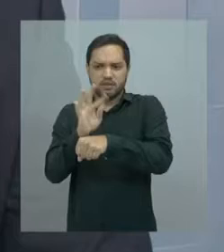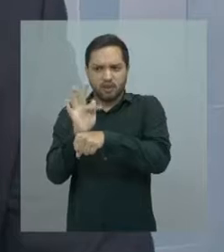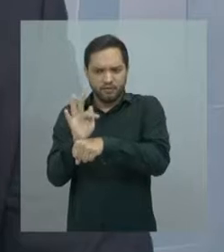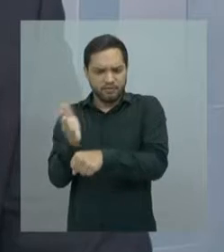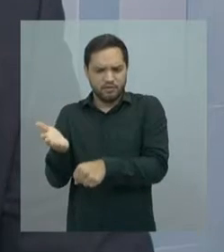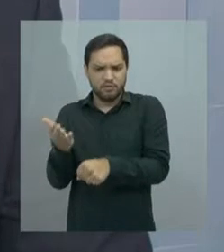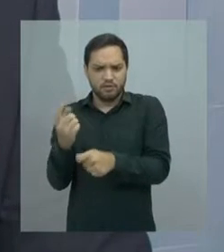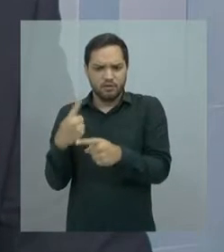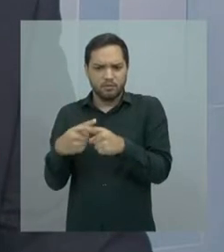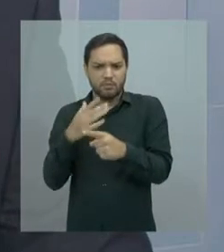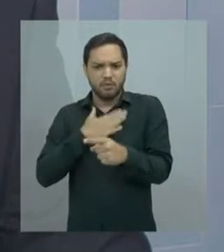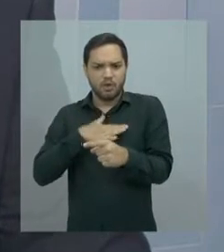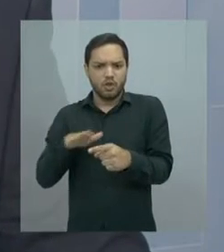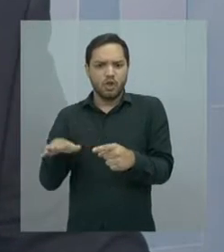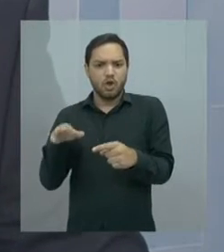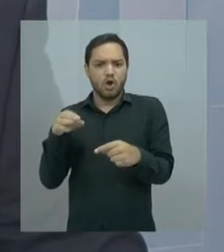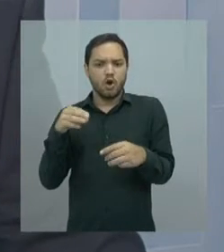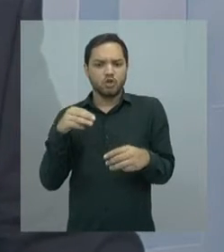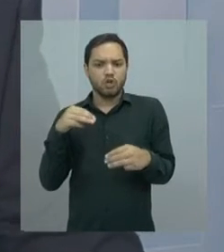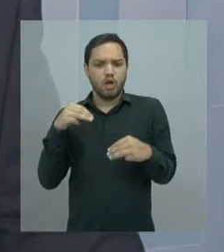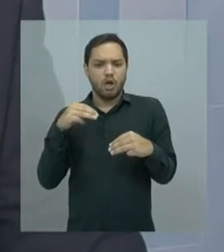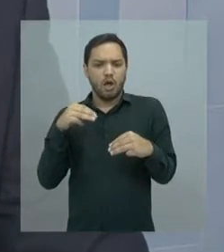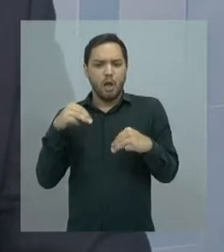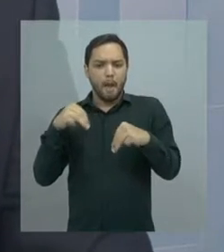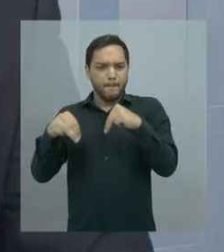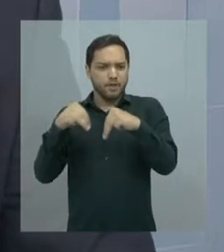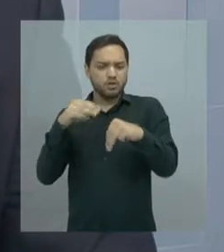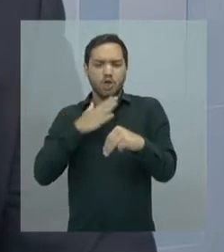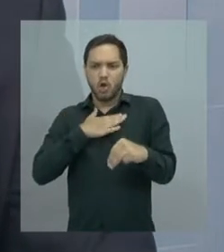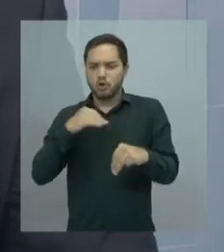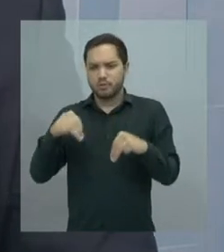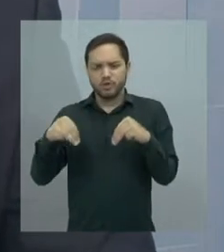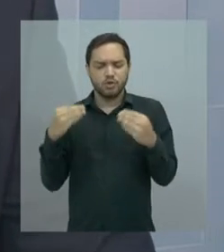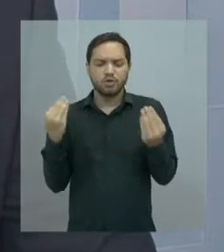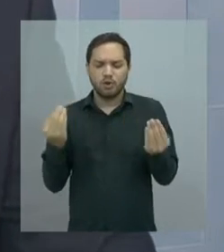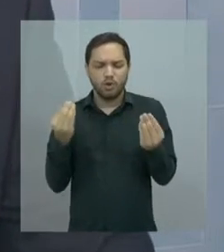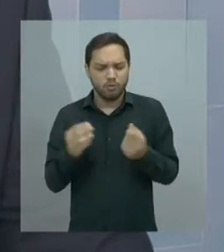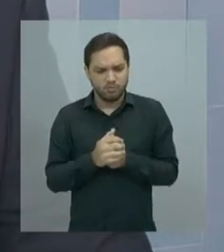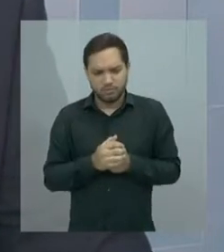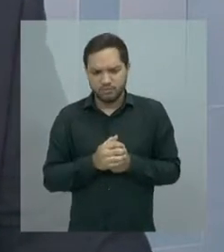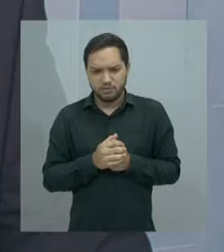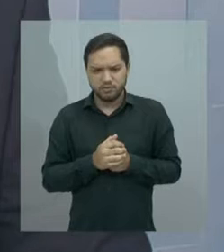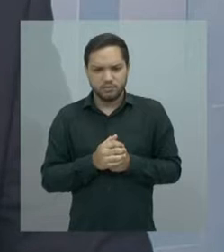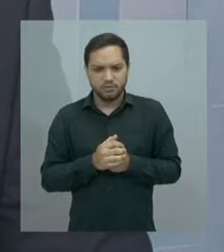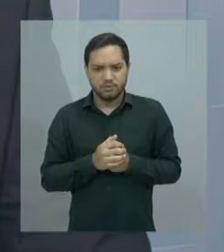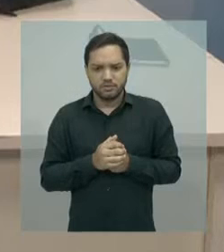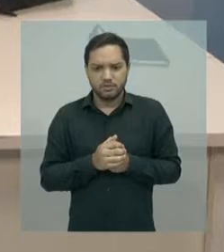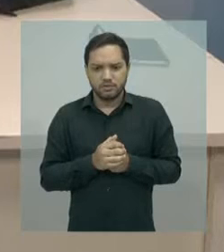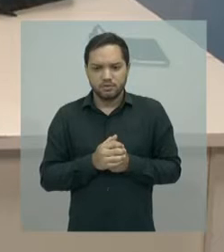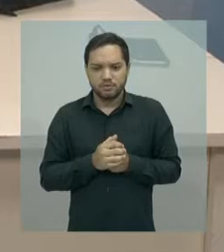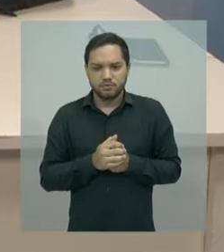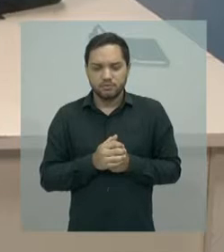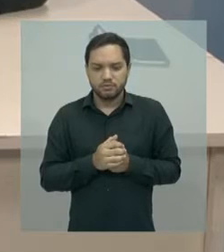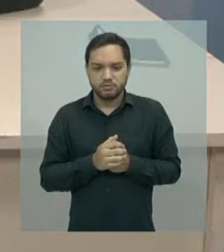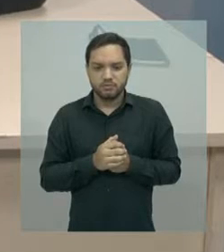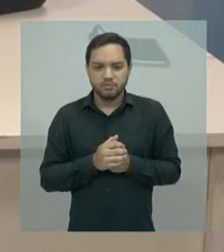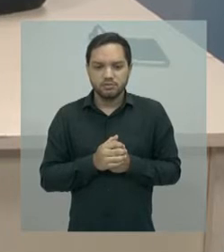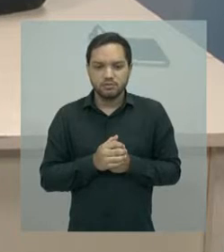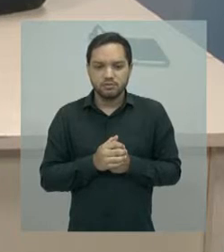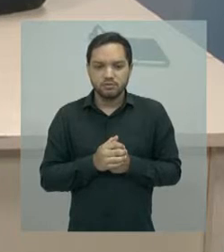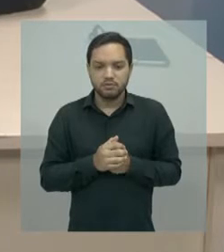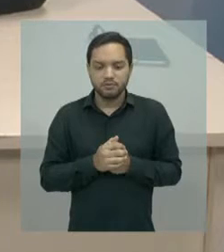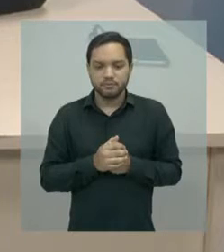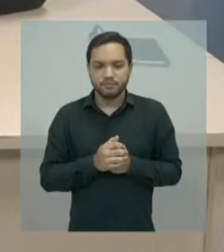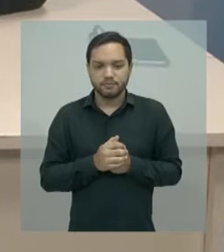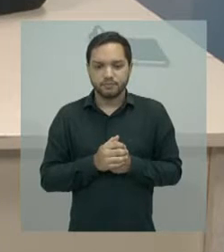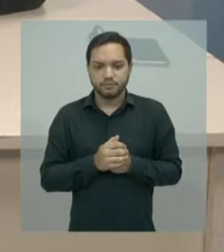porque não gosta da posição de um ministro. Se tem vários ministros aqui lá tem um que não tem. Nós precisamos ter no Ceará. A Constituição tem que ser